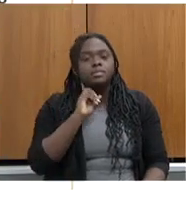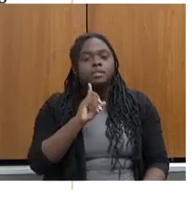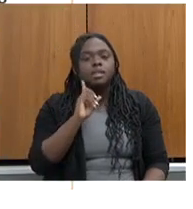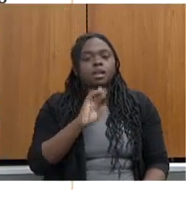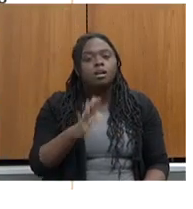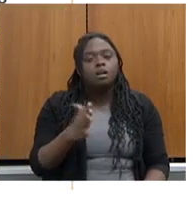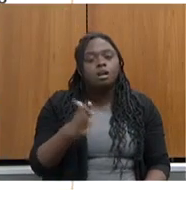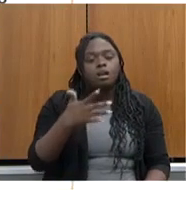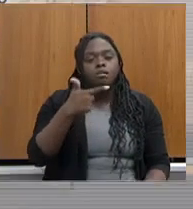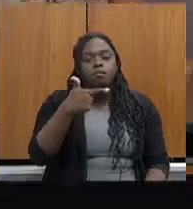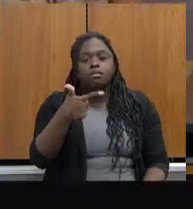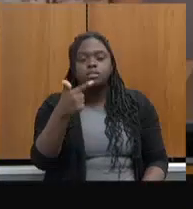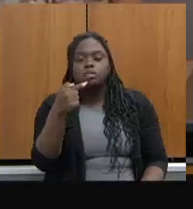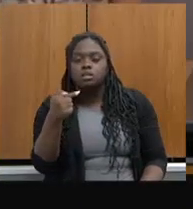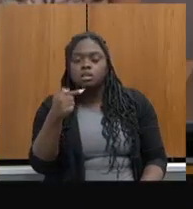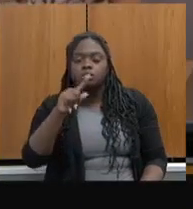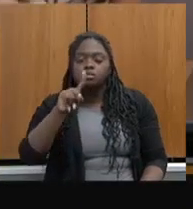de